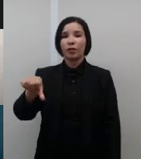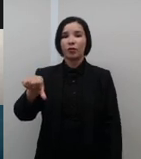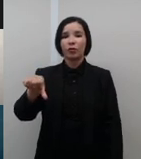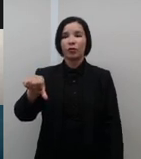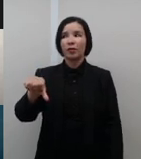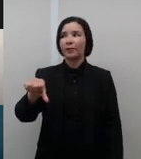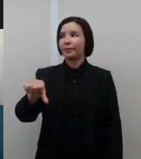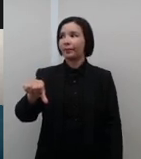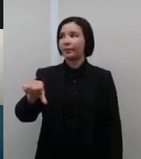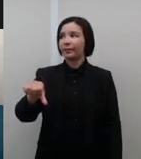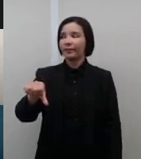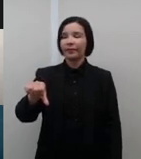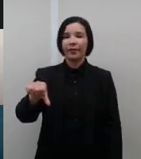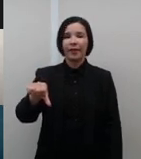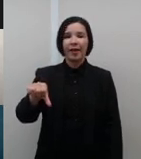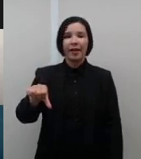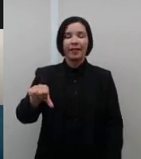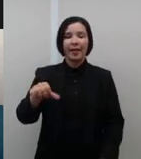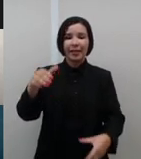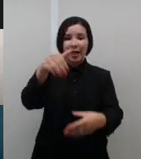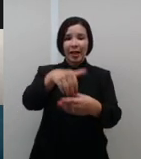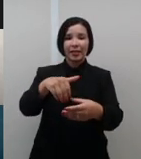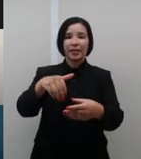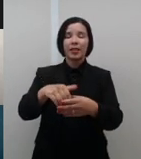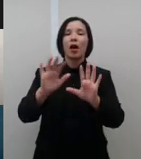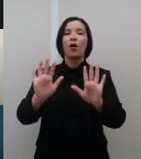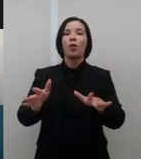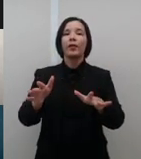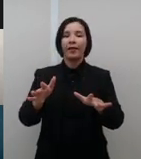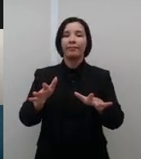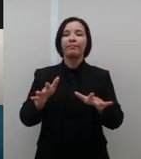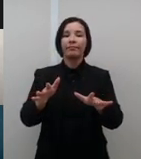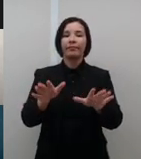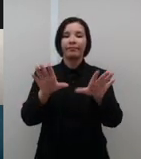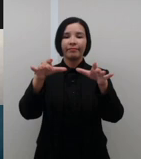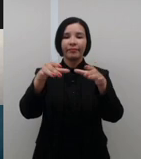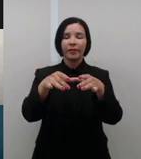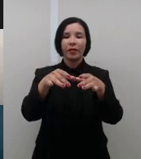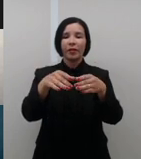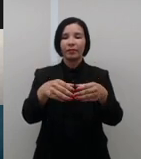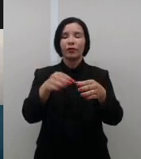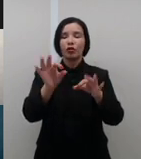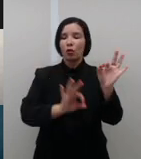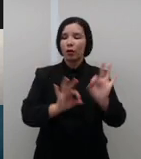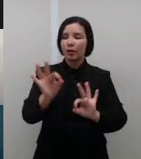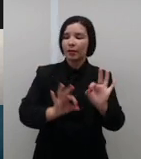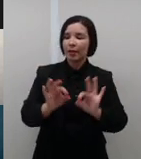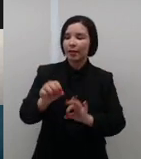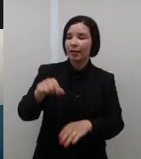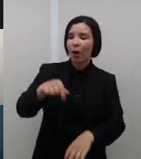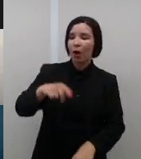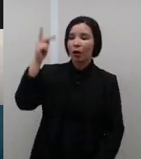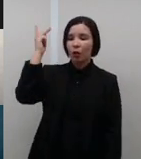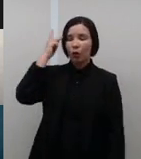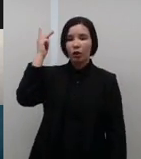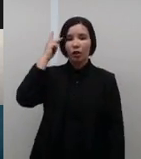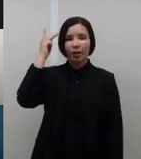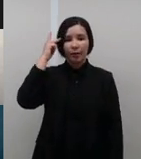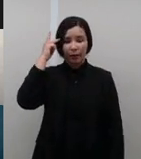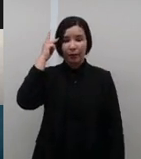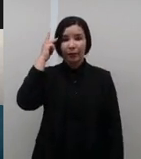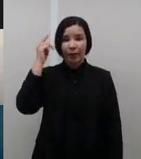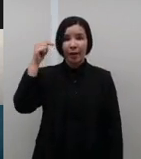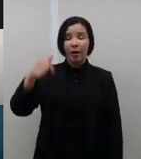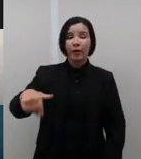participar de uma licitação para executar algumas obras de reurbanização aqui no Rio de Janeiro, um trecho da Avenida Brasil, da